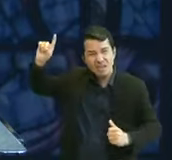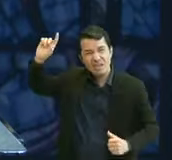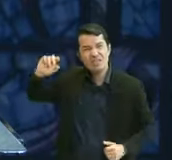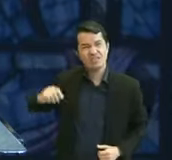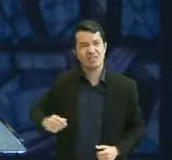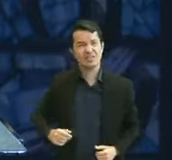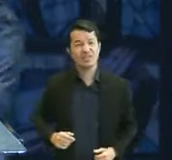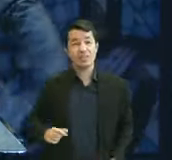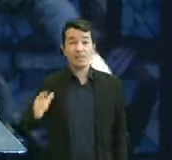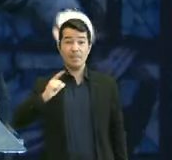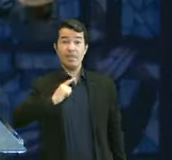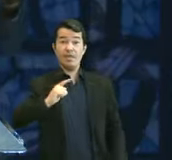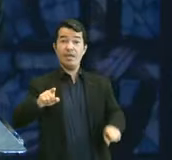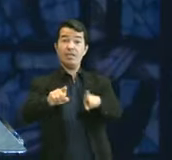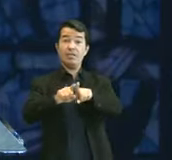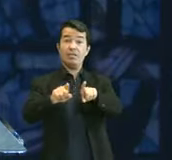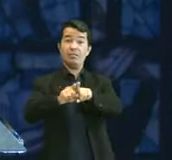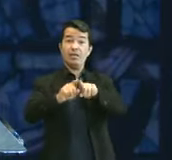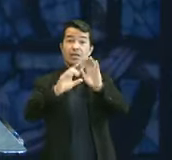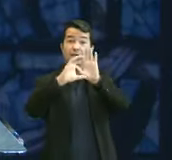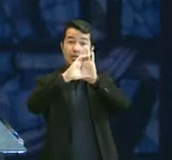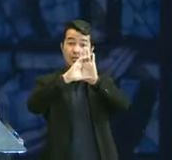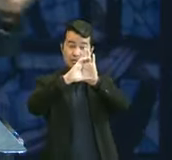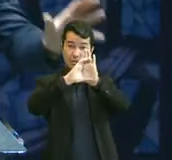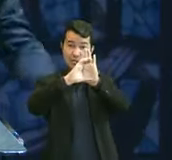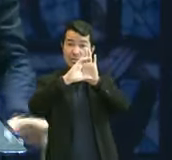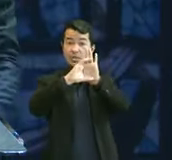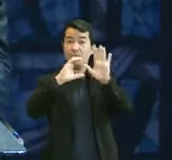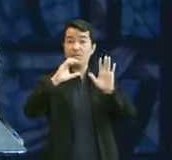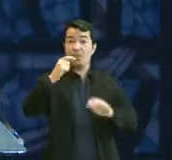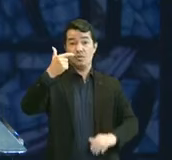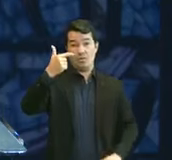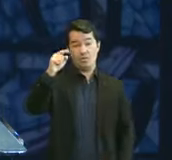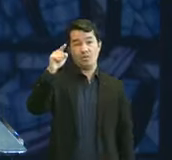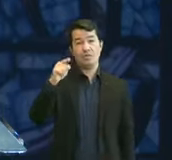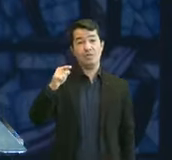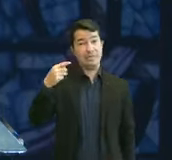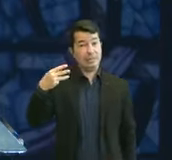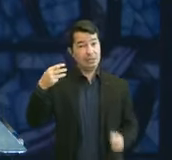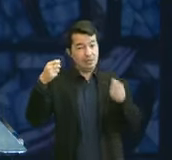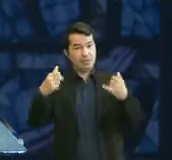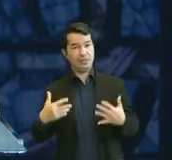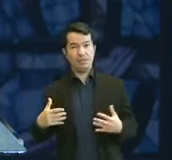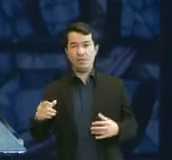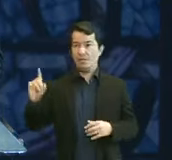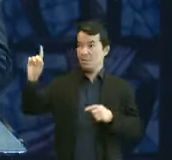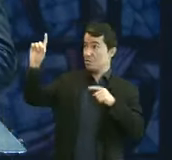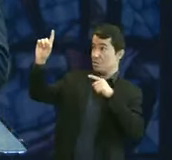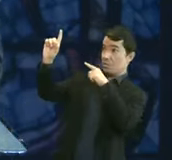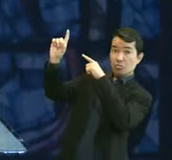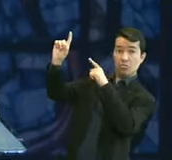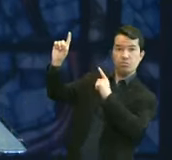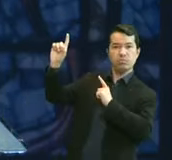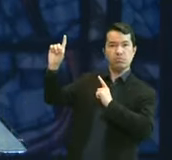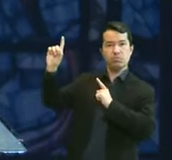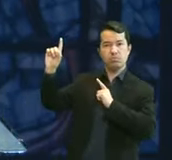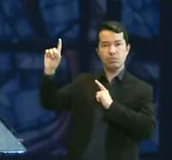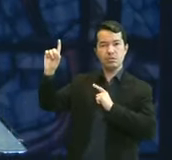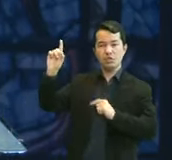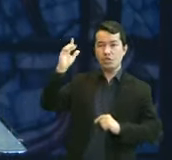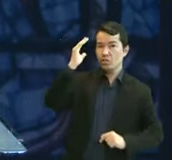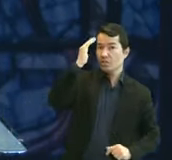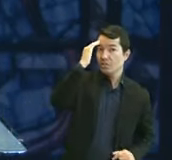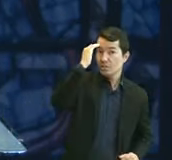Colossenses 2:3 diz: nele está escondido os tesouros da sabedoria e do